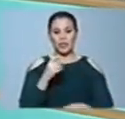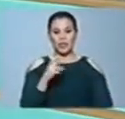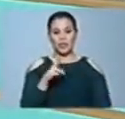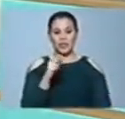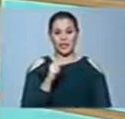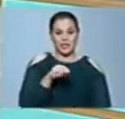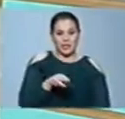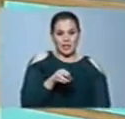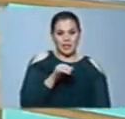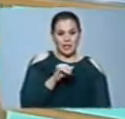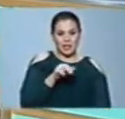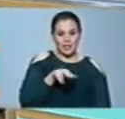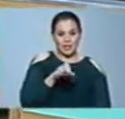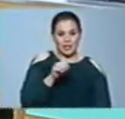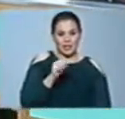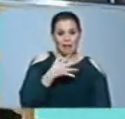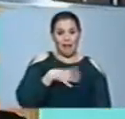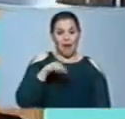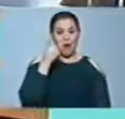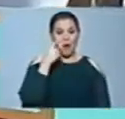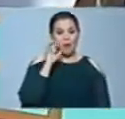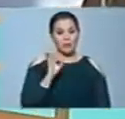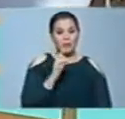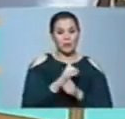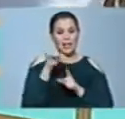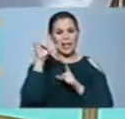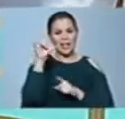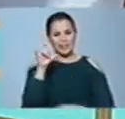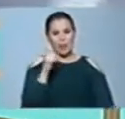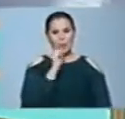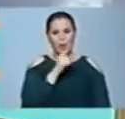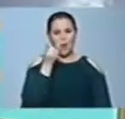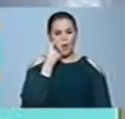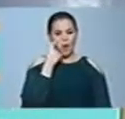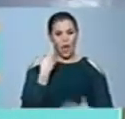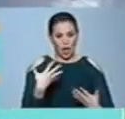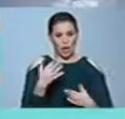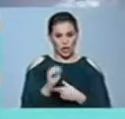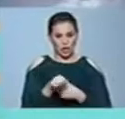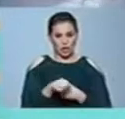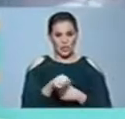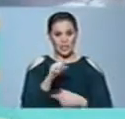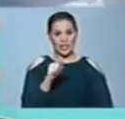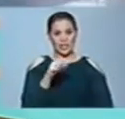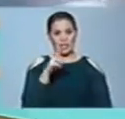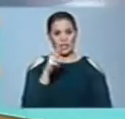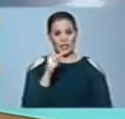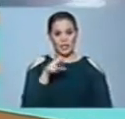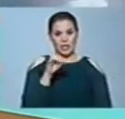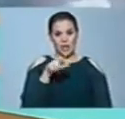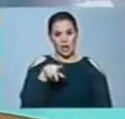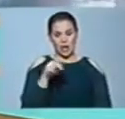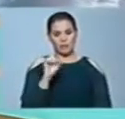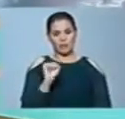59 seguido no instagram que o povo vá agora portanto digno de granola não quer enganar lá